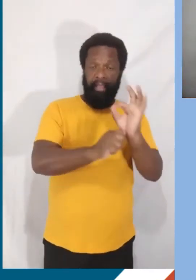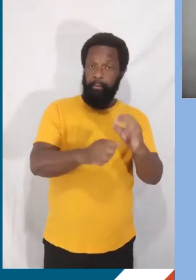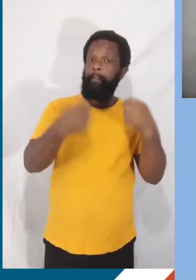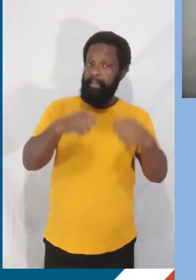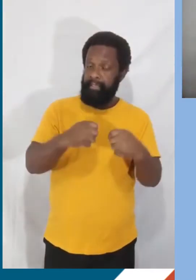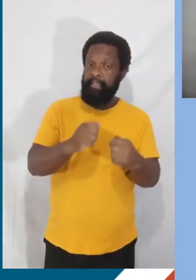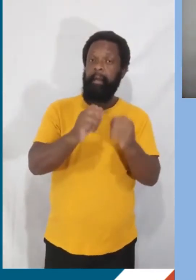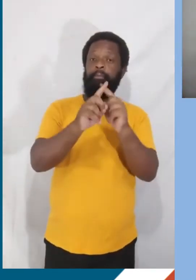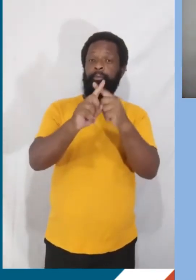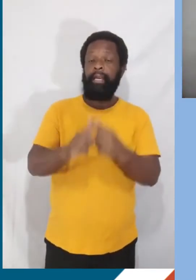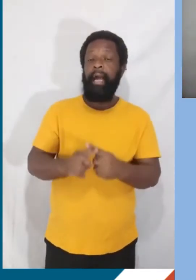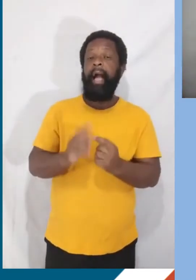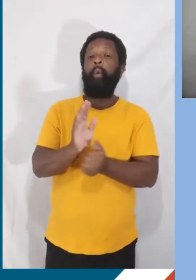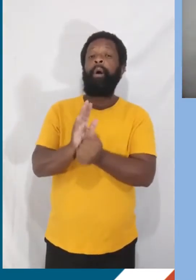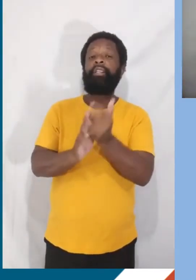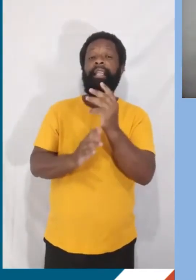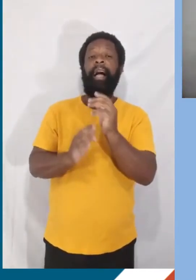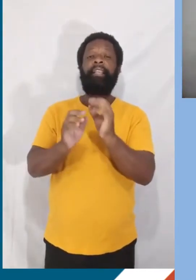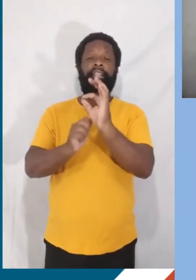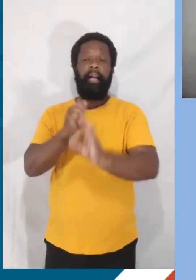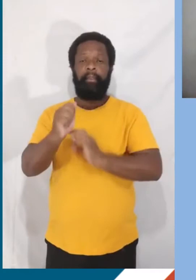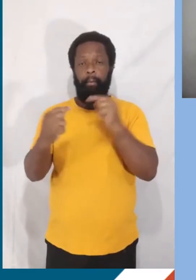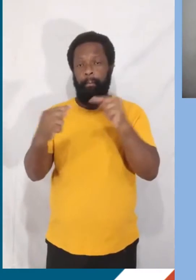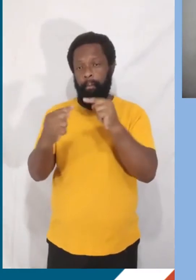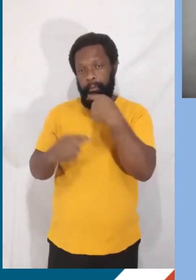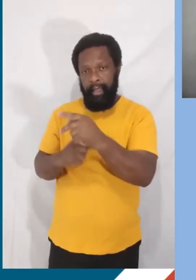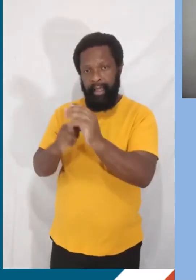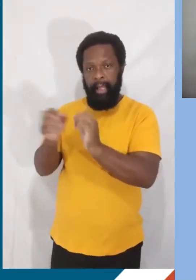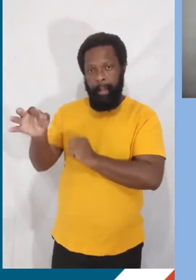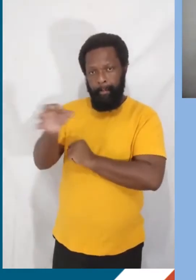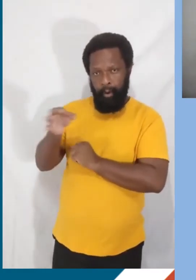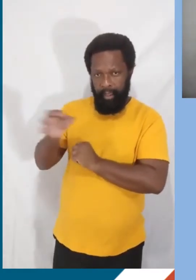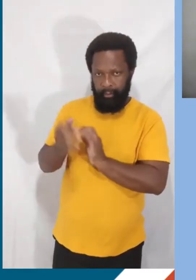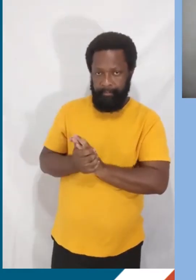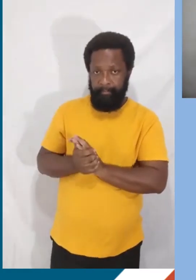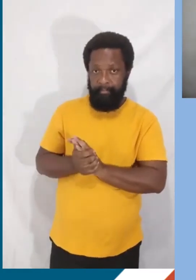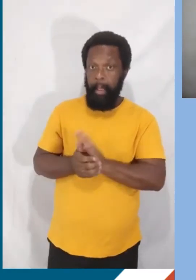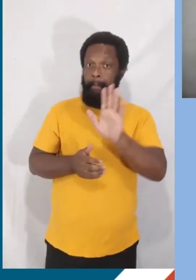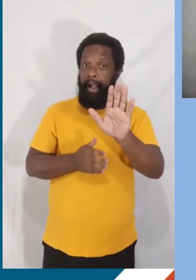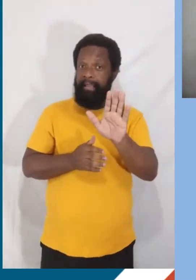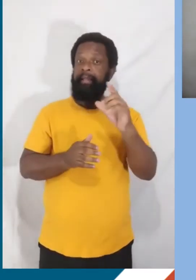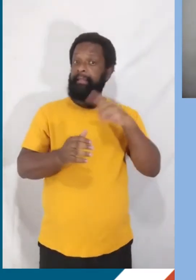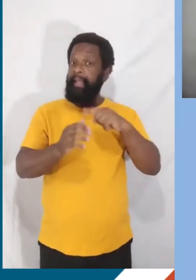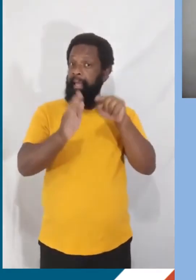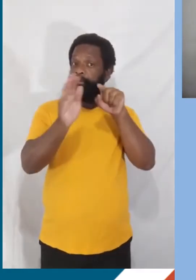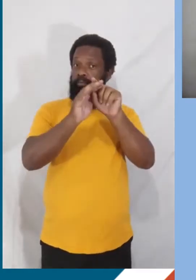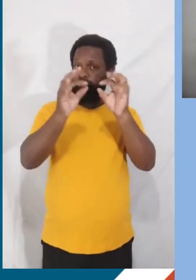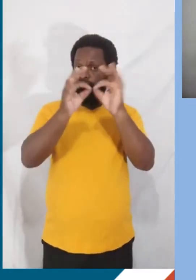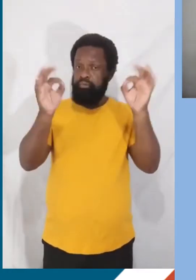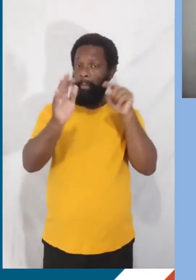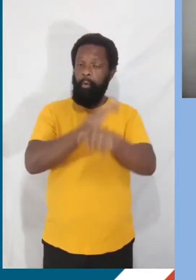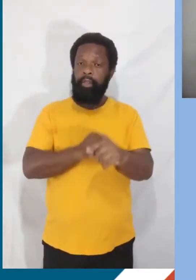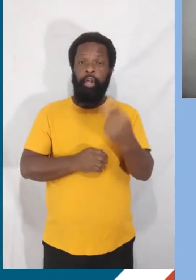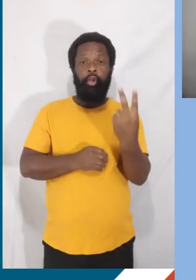como é átomos, eu tenho que multiplicar pela quantidade de átomos que forma aquela molécula. Tá? Mas se a questão está